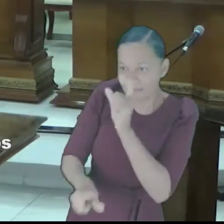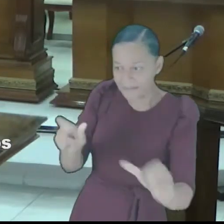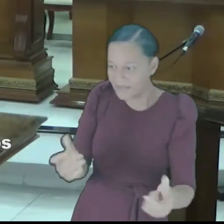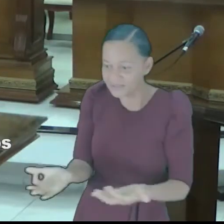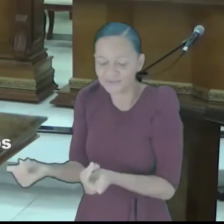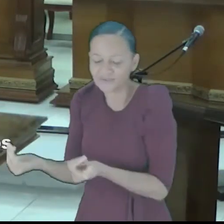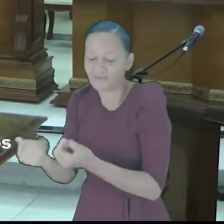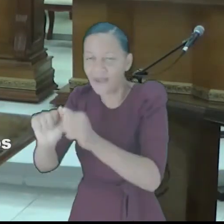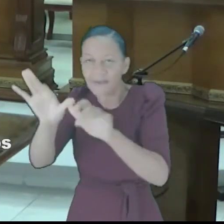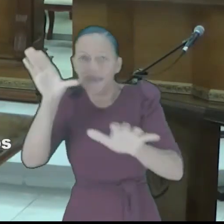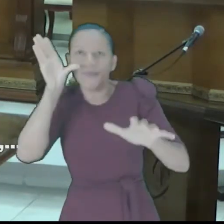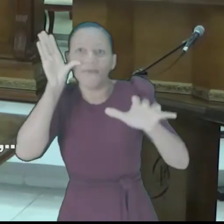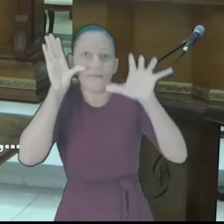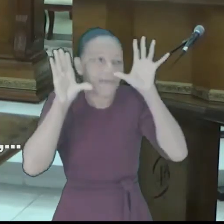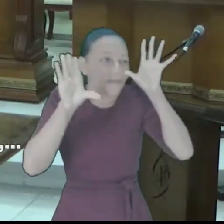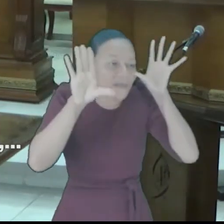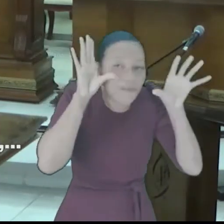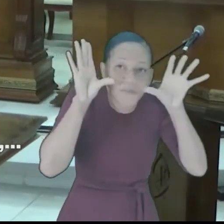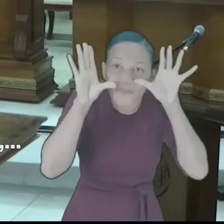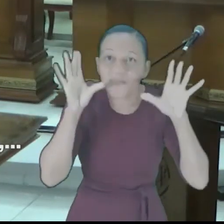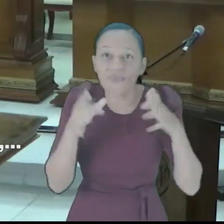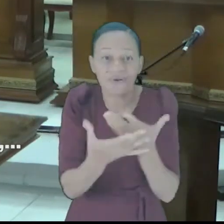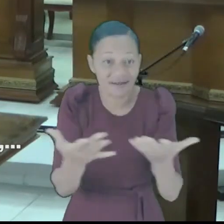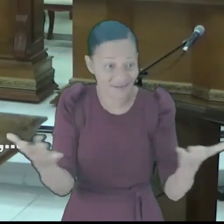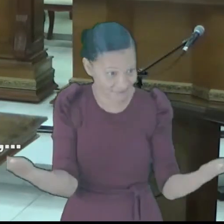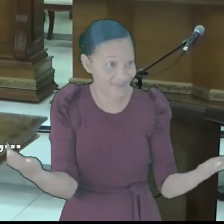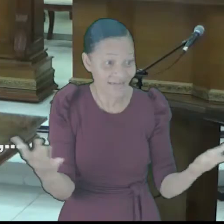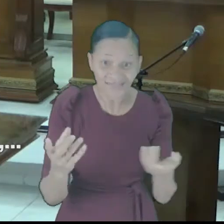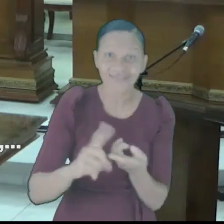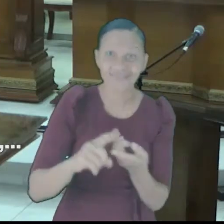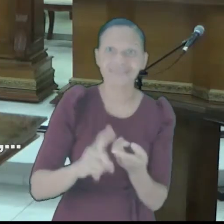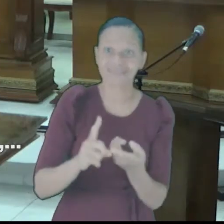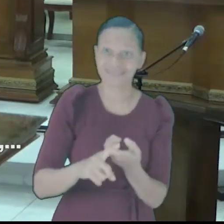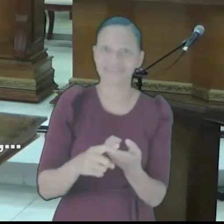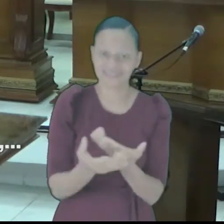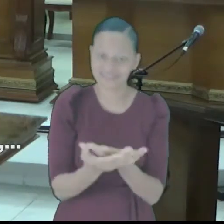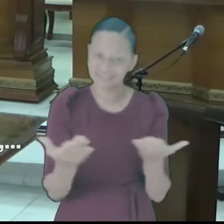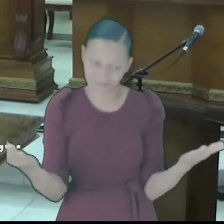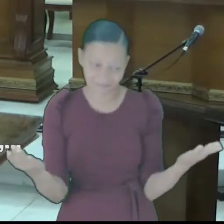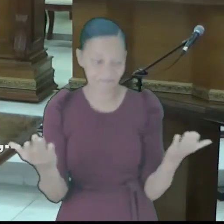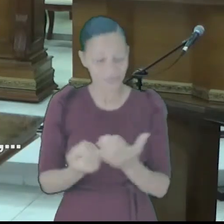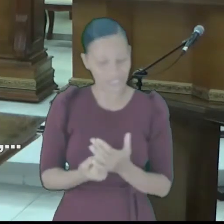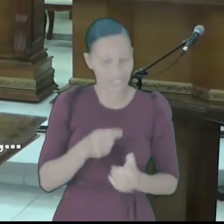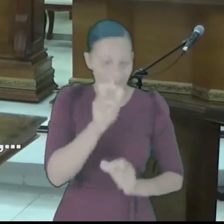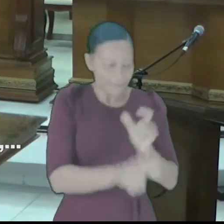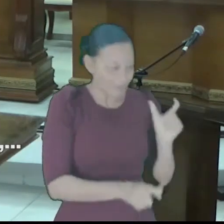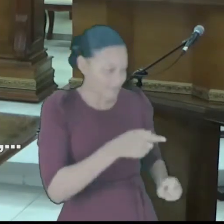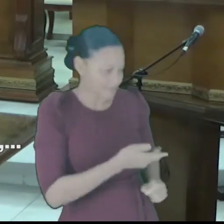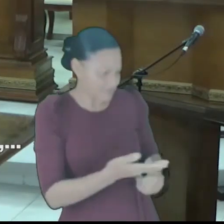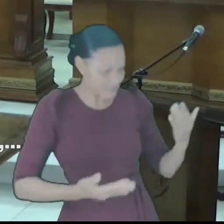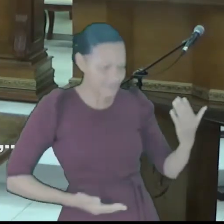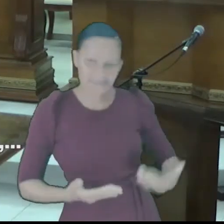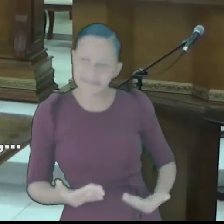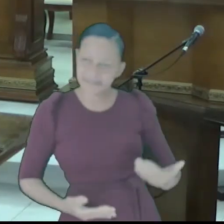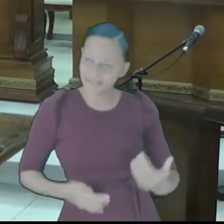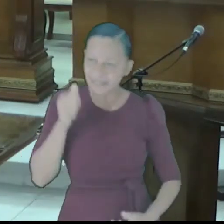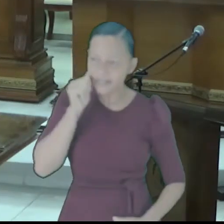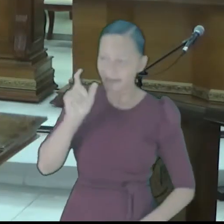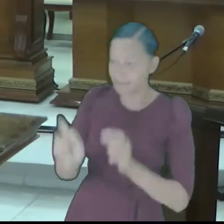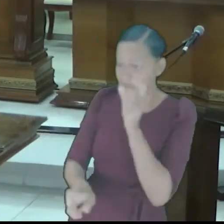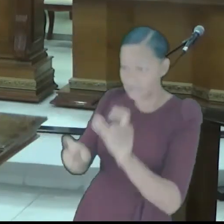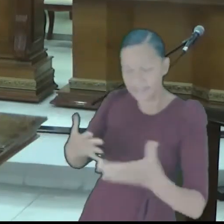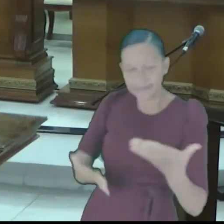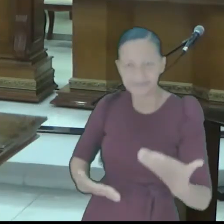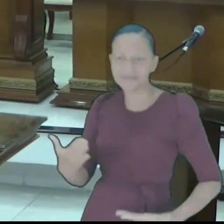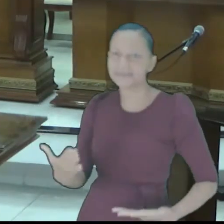terão visões. Prossiga. E também sobre os servos e sobre as